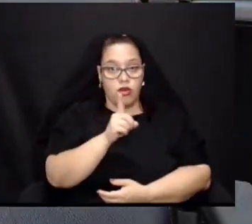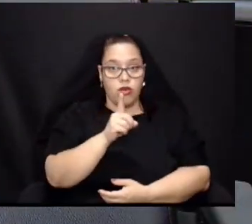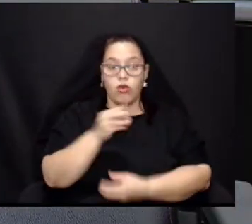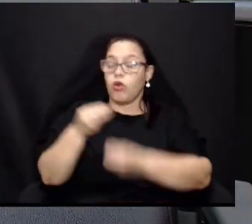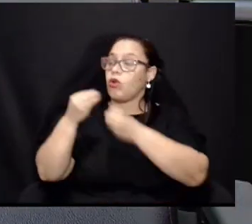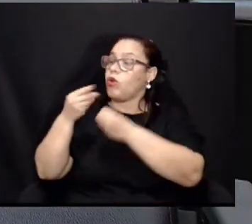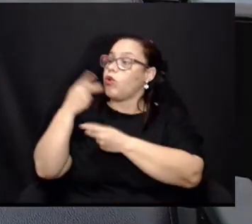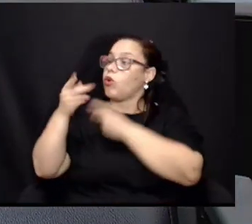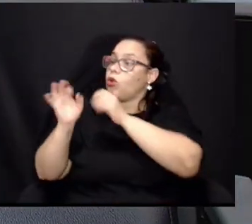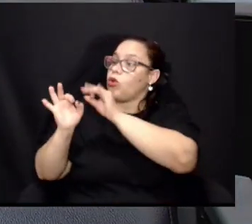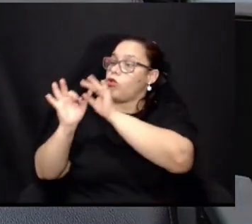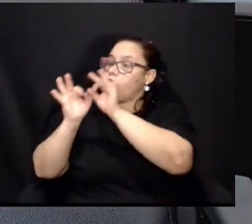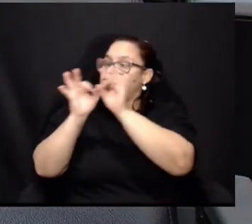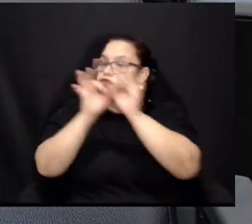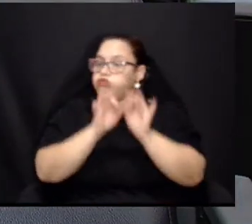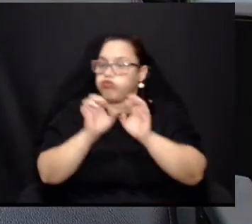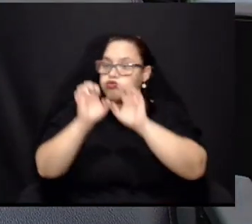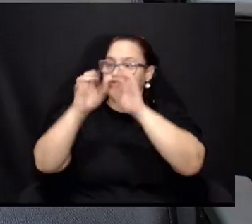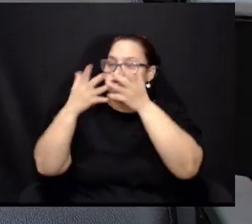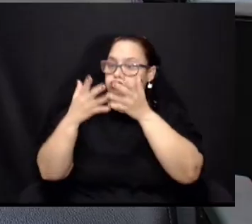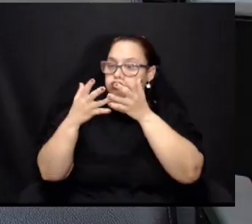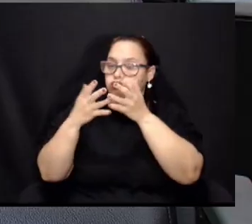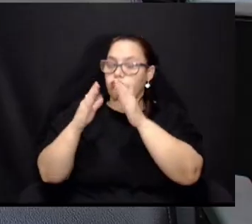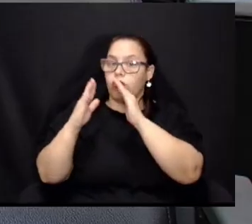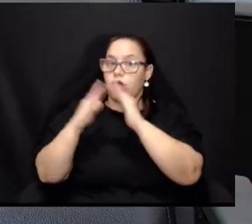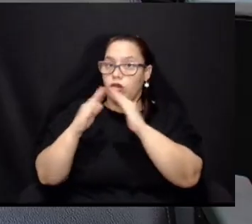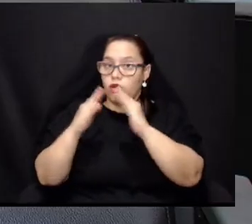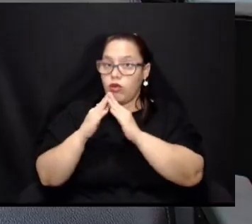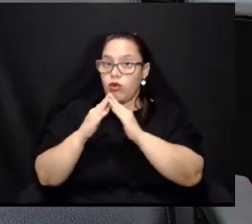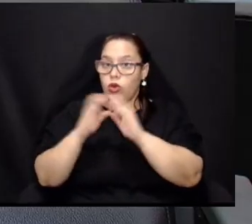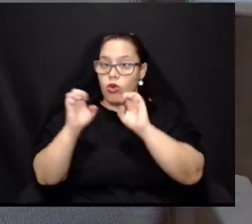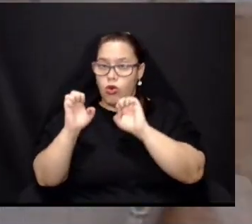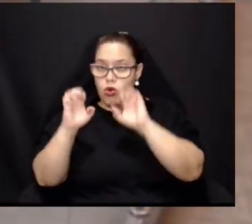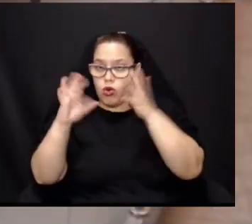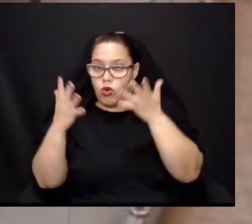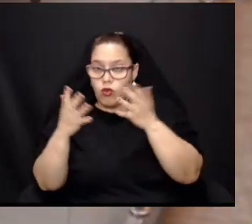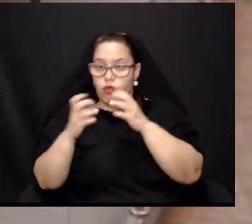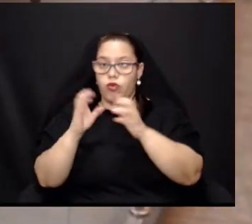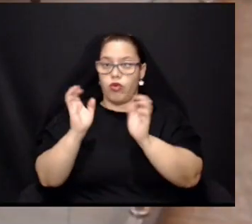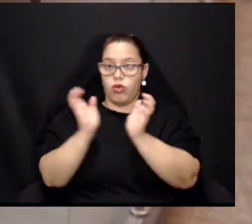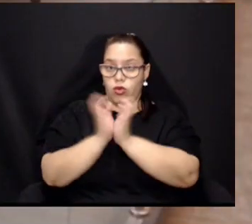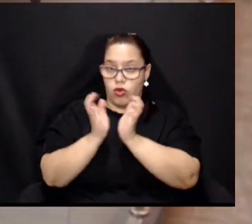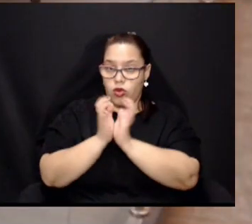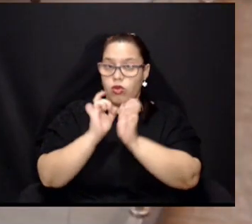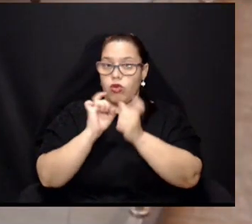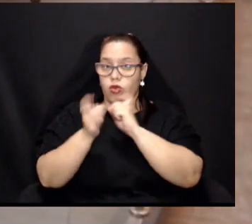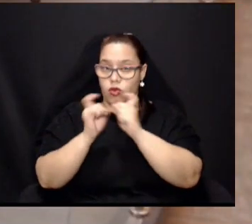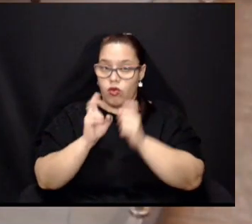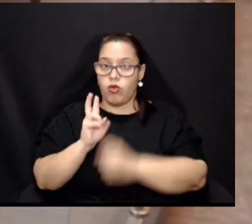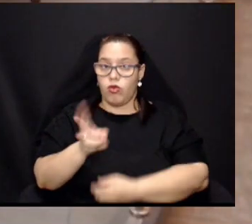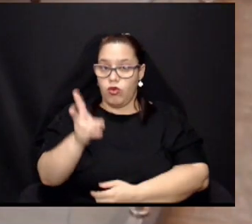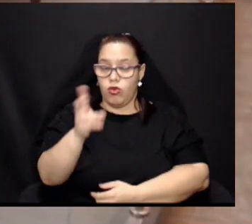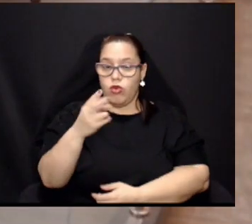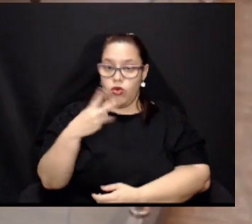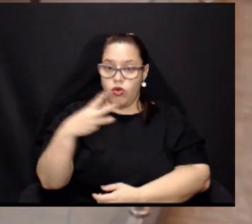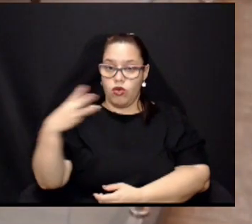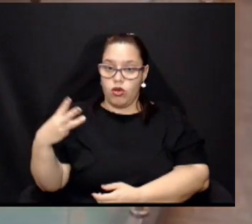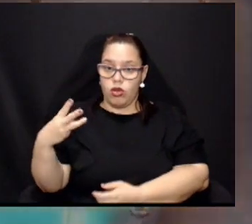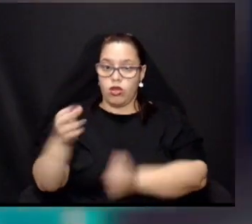todos os eventos, né? Para o pessoal que está em casa, os eventos seriam as comissões, né? As comissões permanentes, as 23 comissões